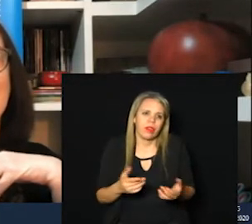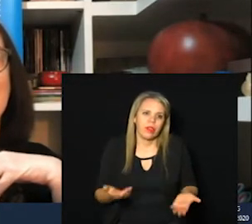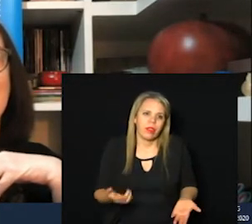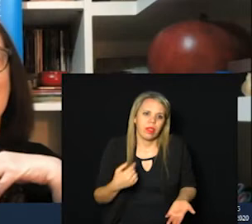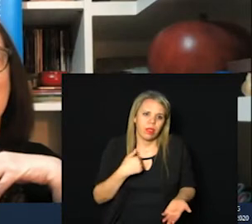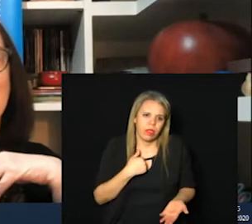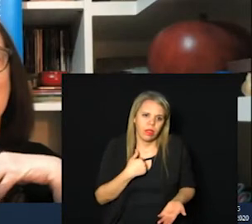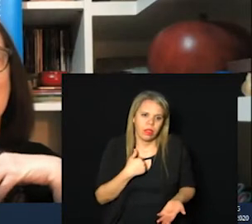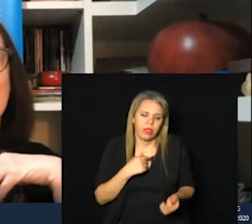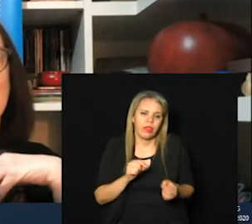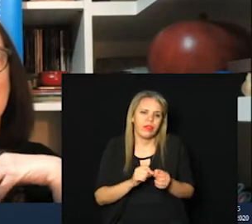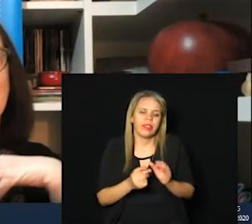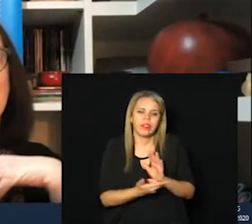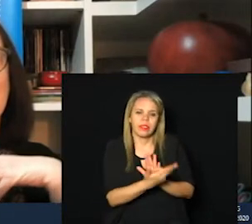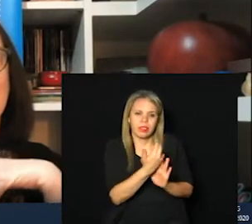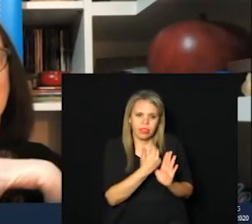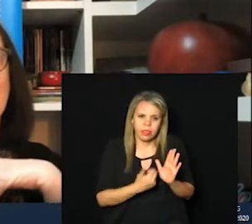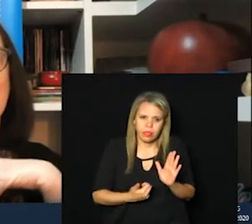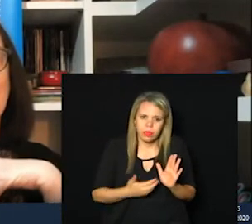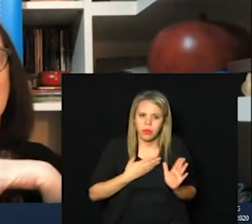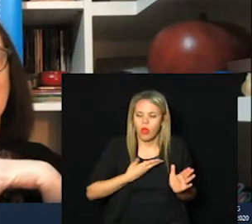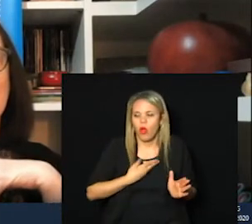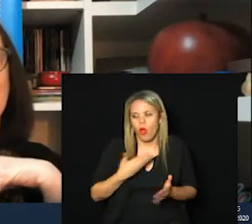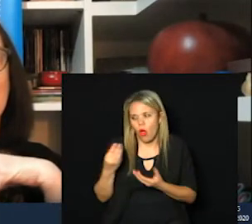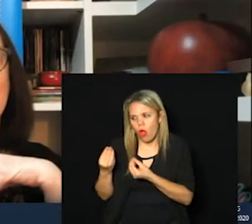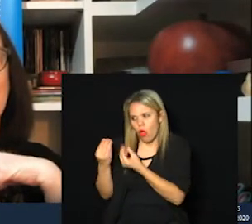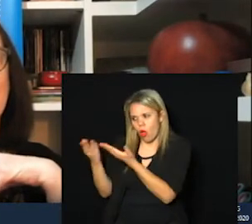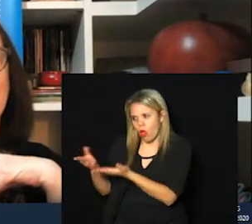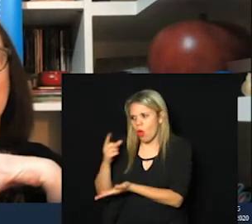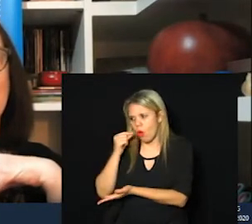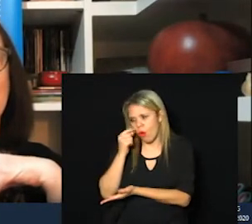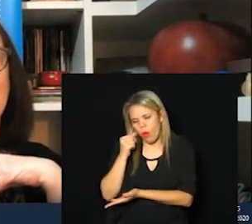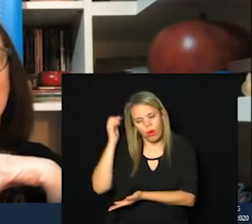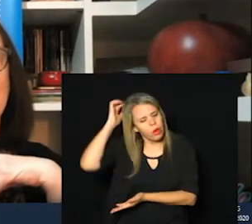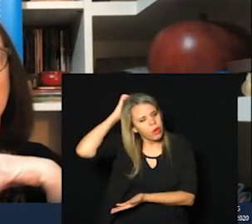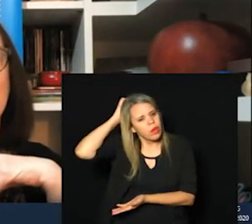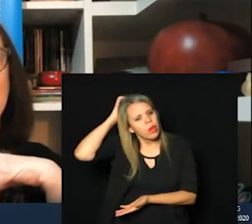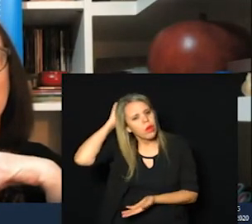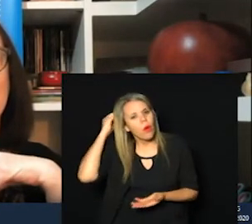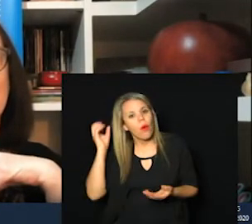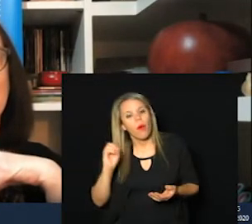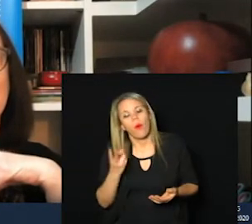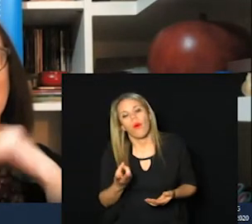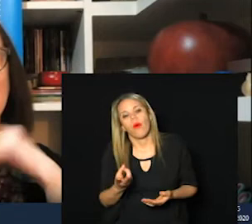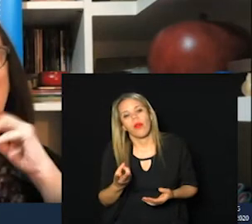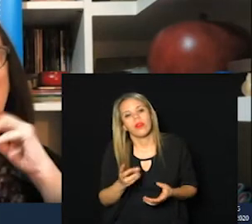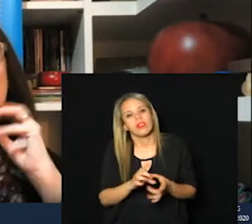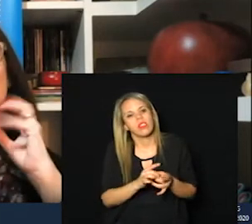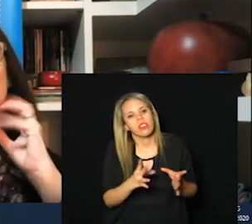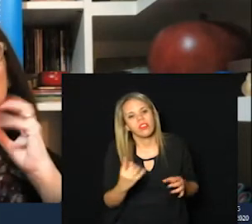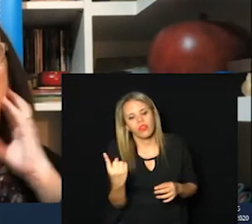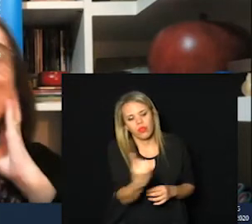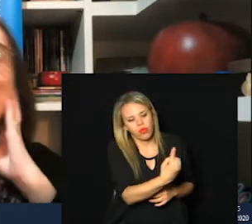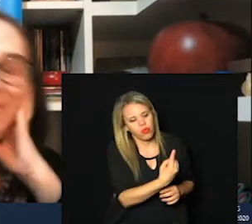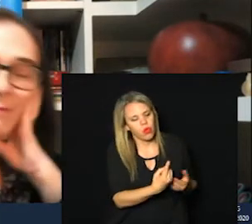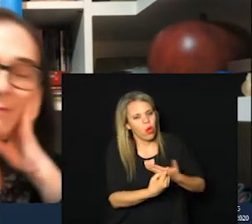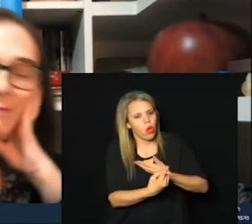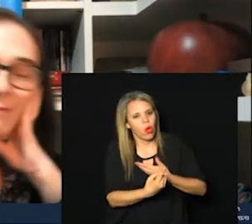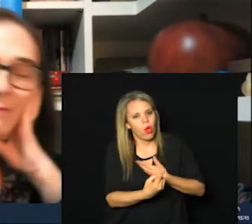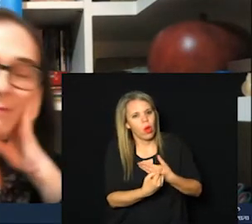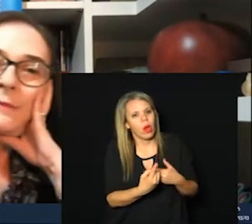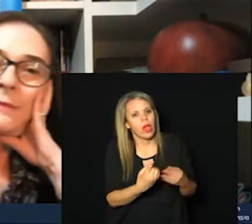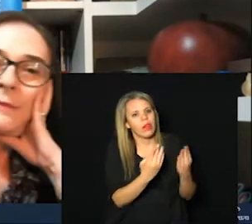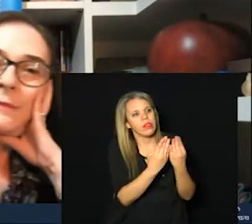eu fiz um desenho para o meu colega, emprestei um lápis, ou deixei passar primeiro o colega que estava na